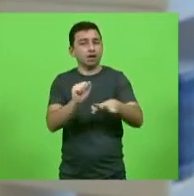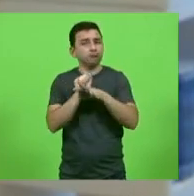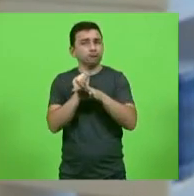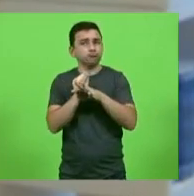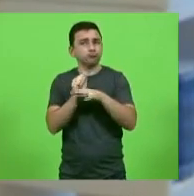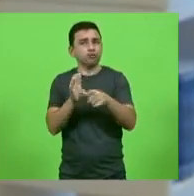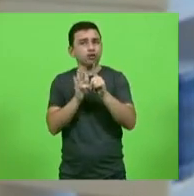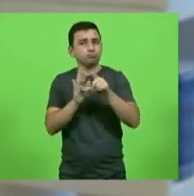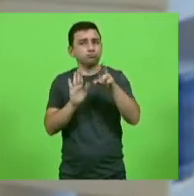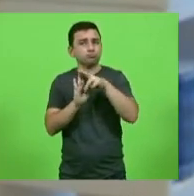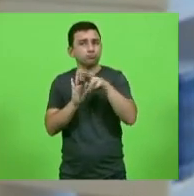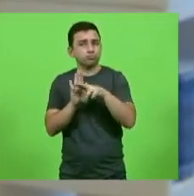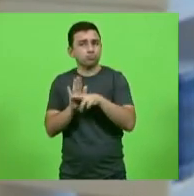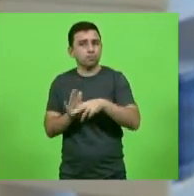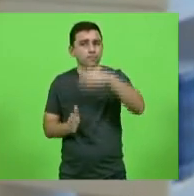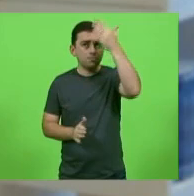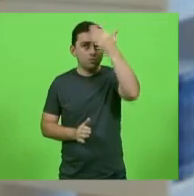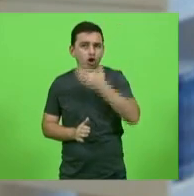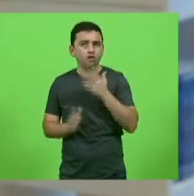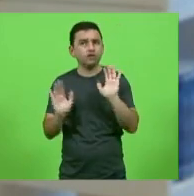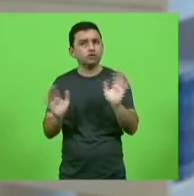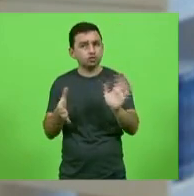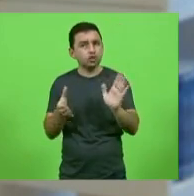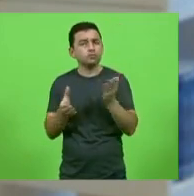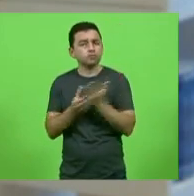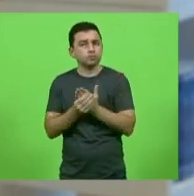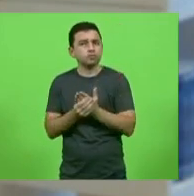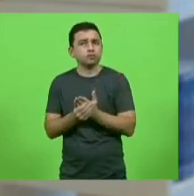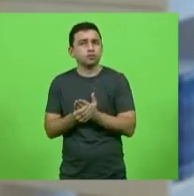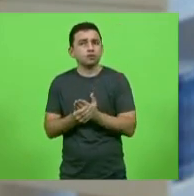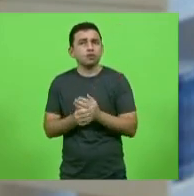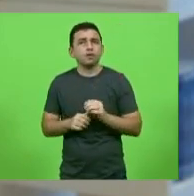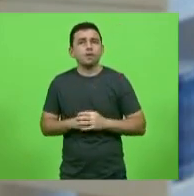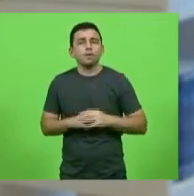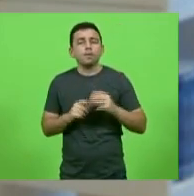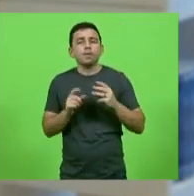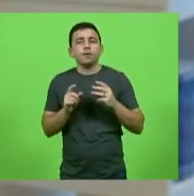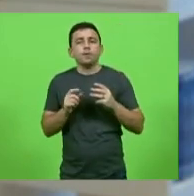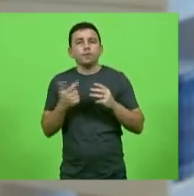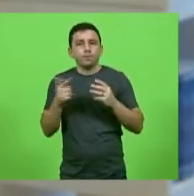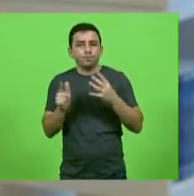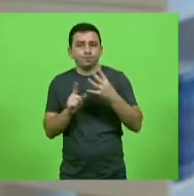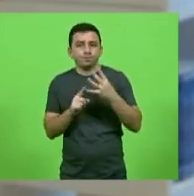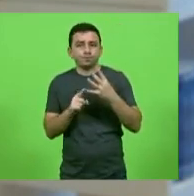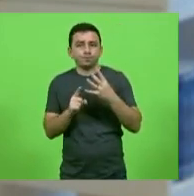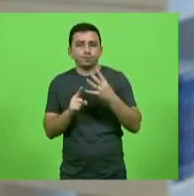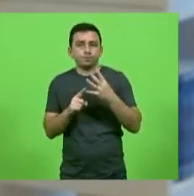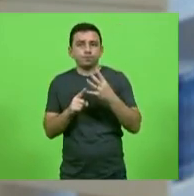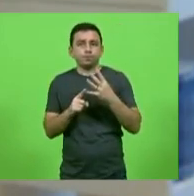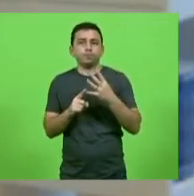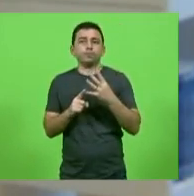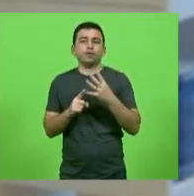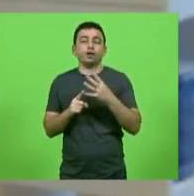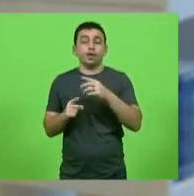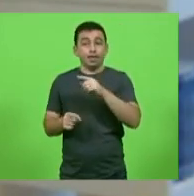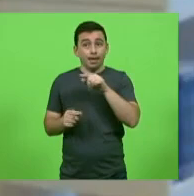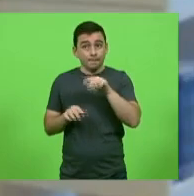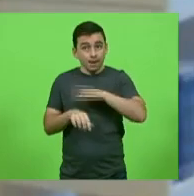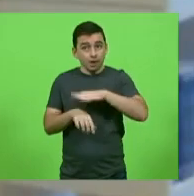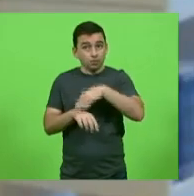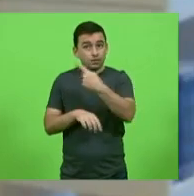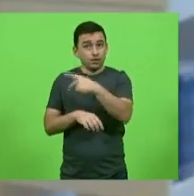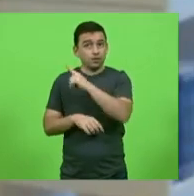Isto resta comprovado nos autos. A quatro, porque for o próprio governador do estado